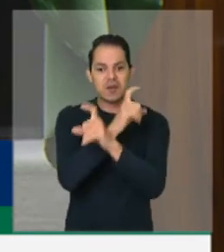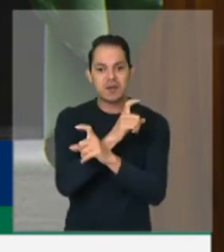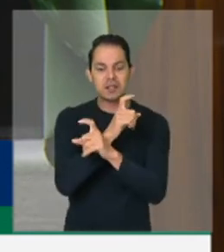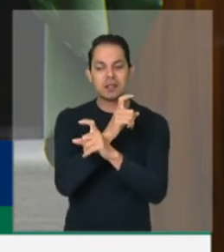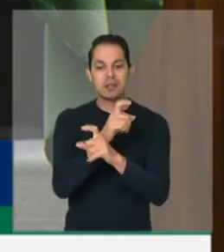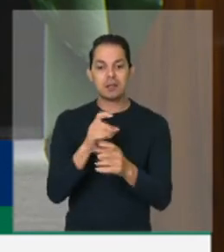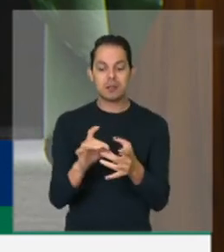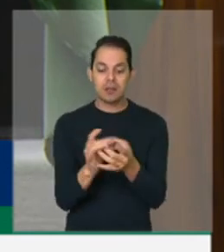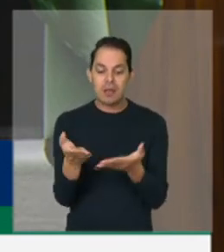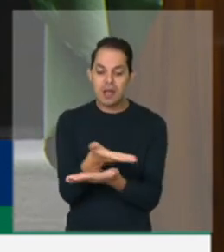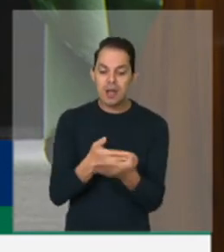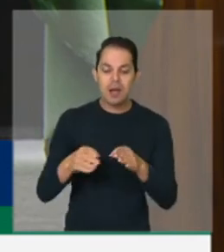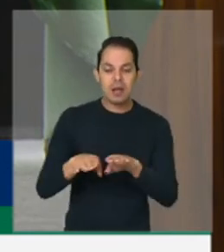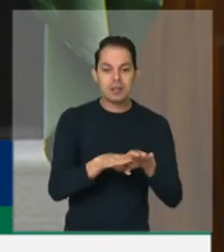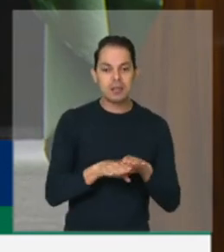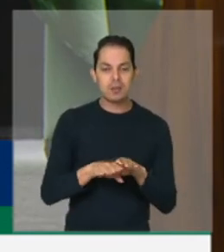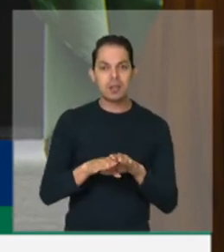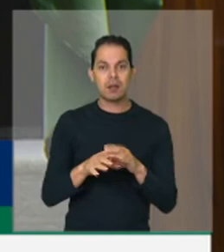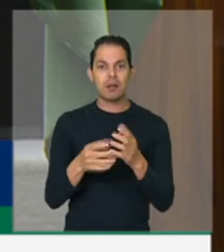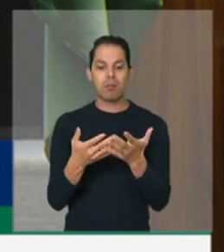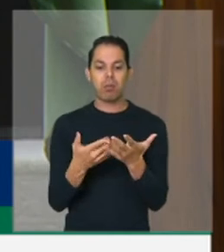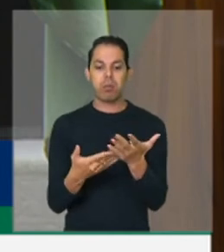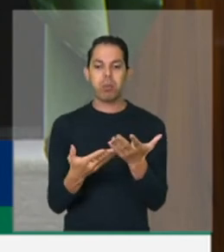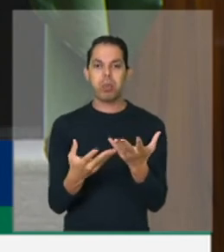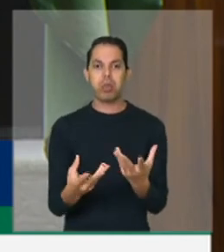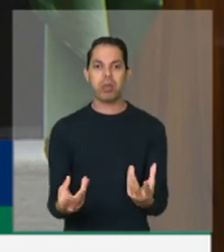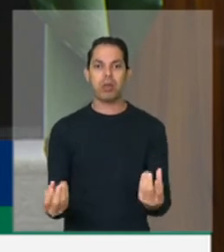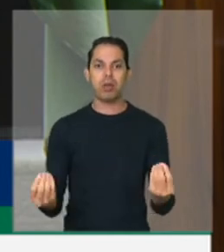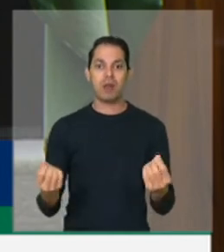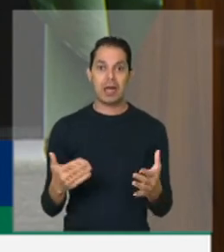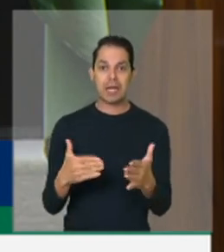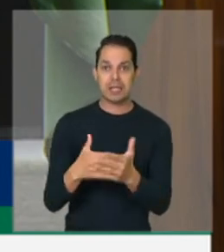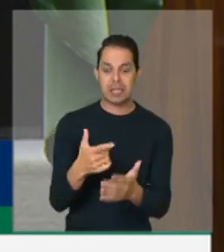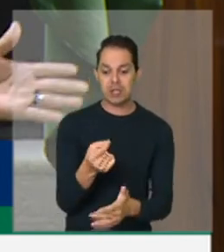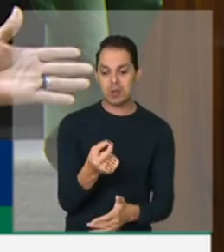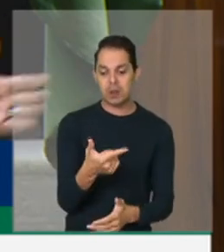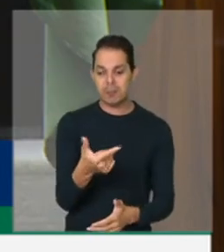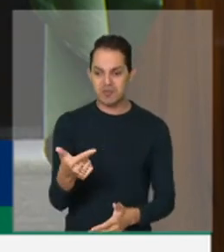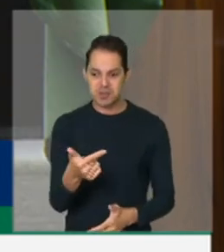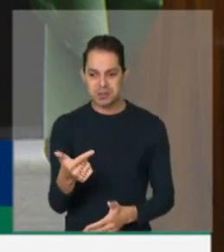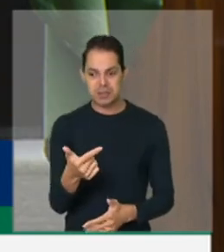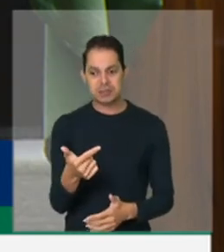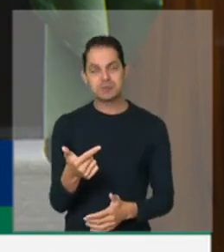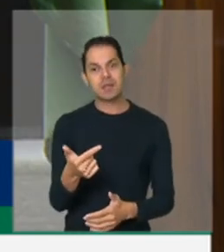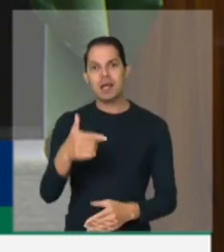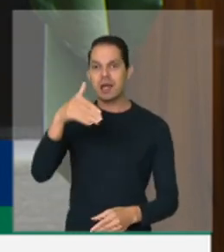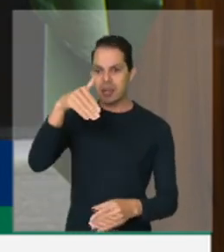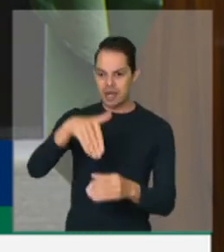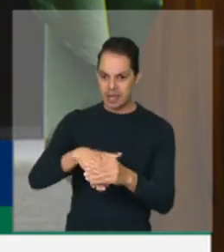democracia brasileira pode não se sustentar até 2022. Claro que vai ter eleição.